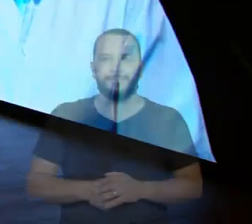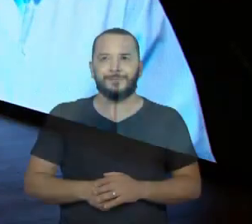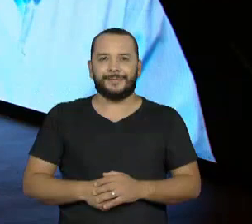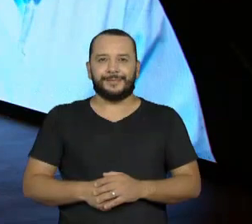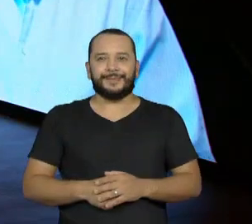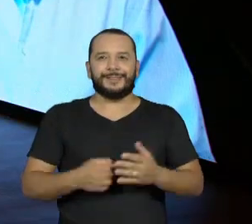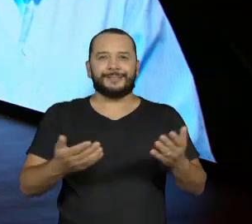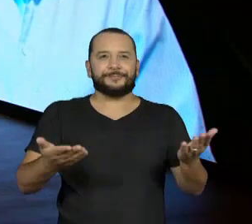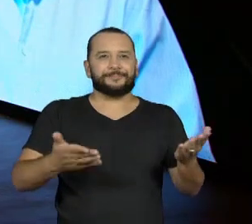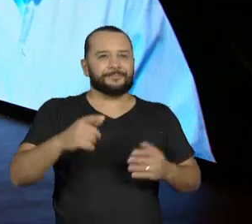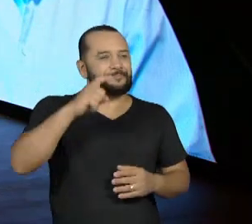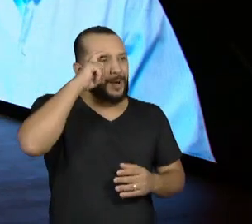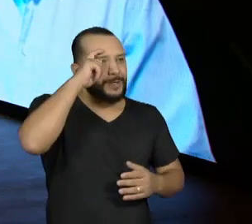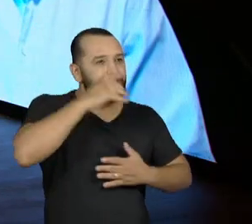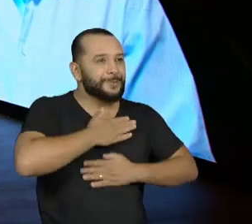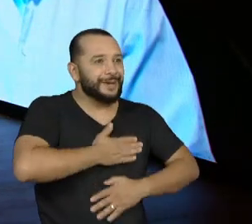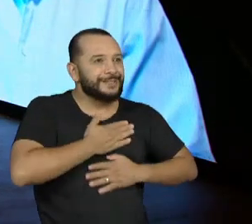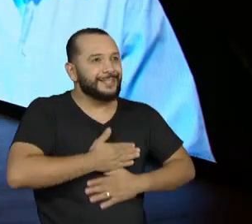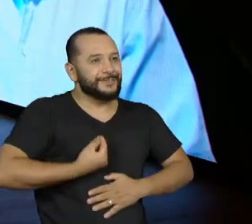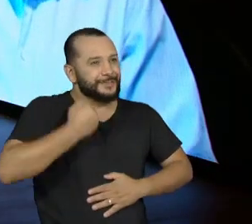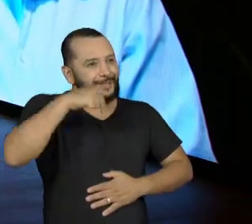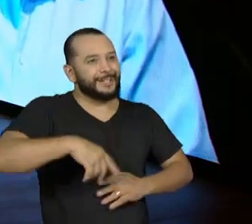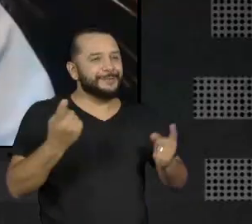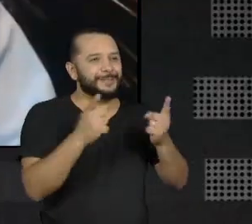Maurício, é um prazer te receber aqui no Persona.